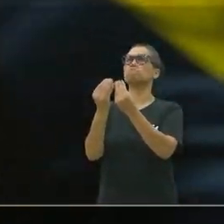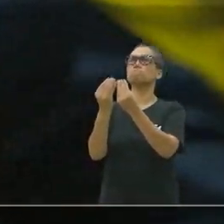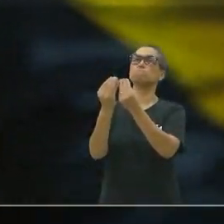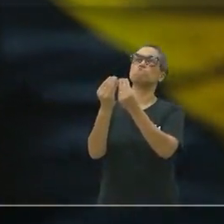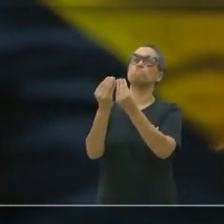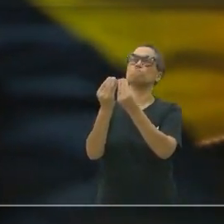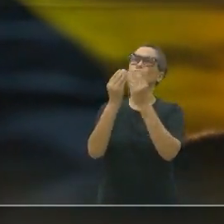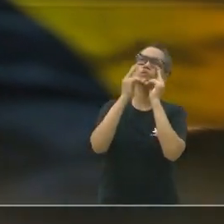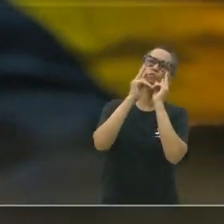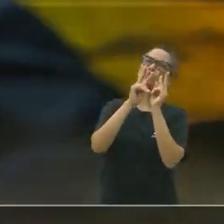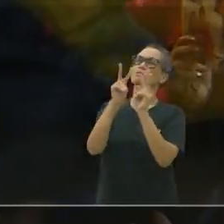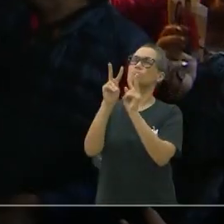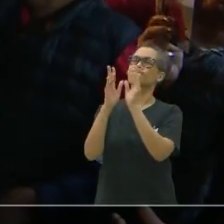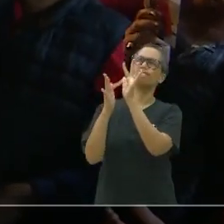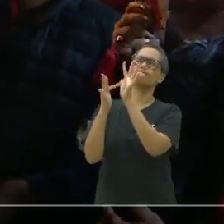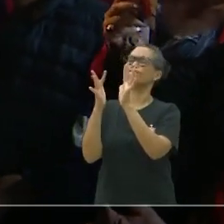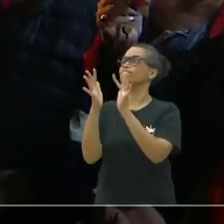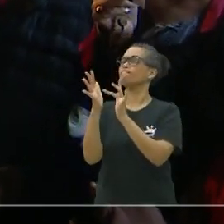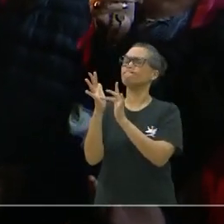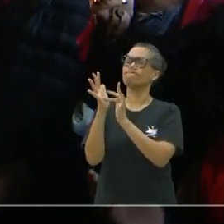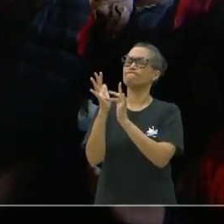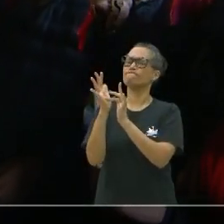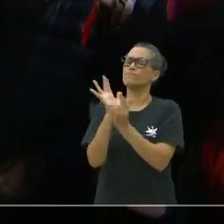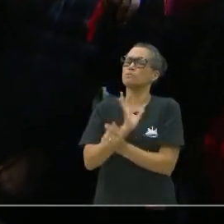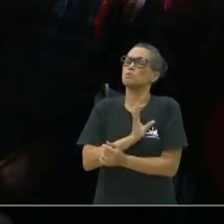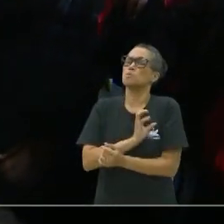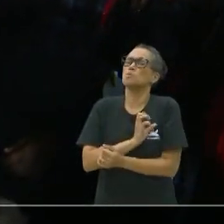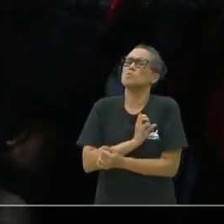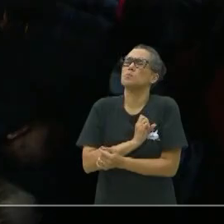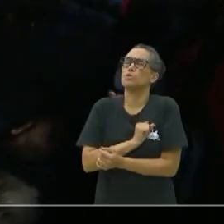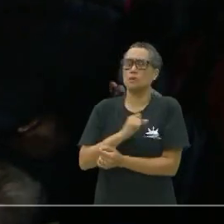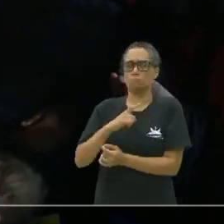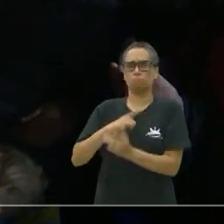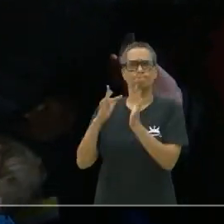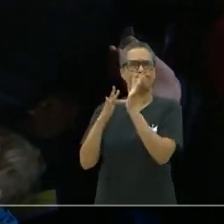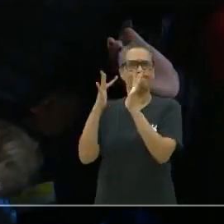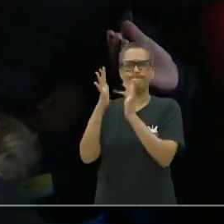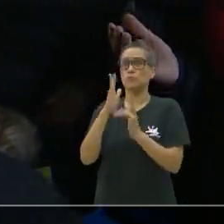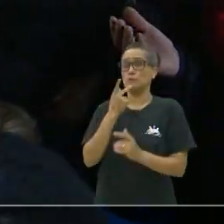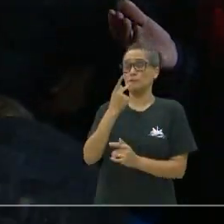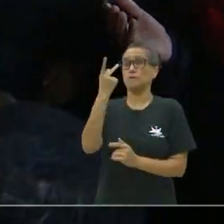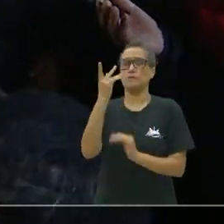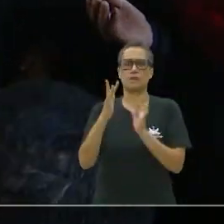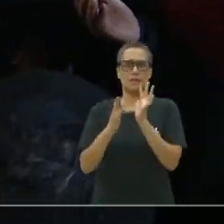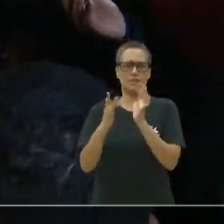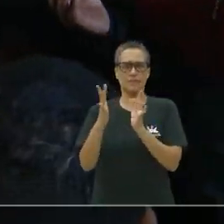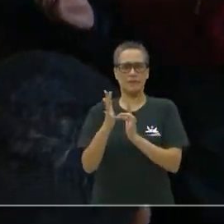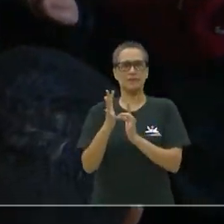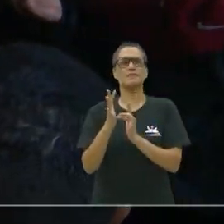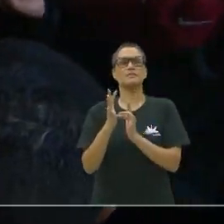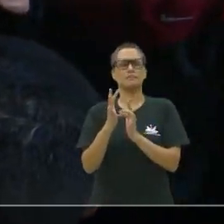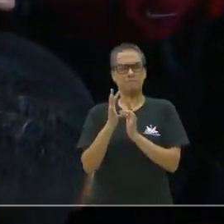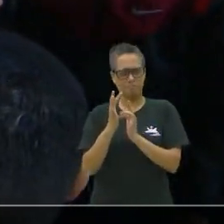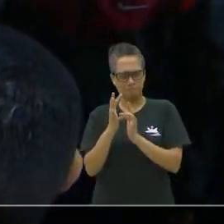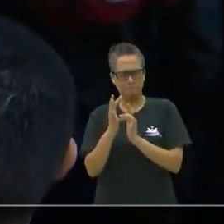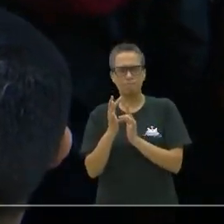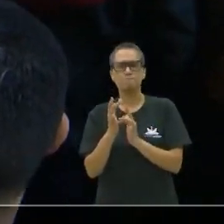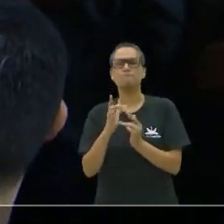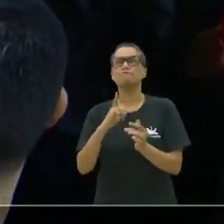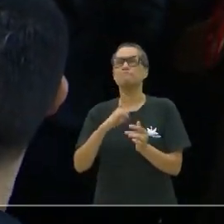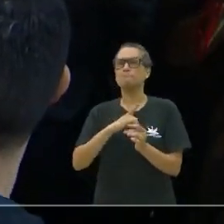Olha para ele e declara todo o teu amor e diz: Yeshua amado,